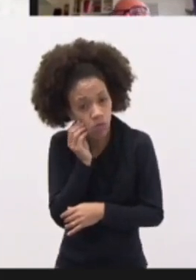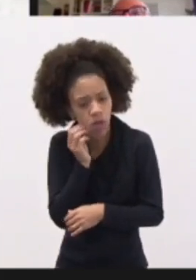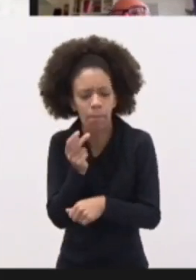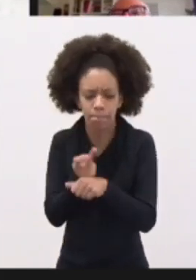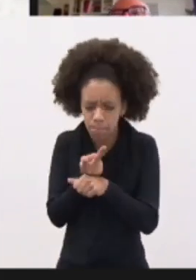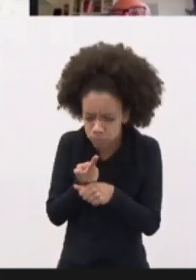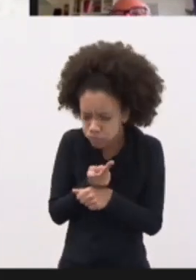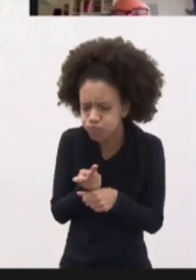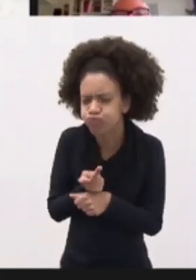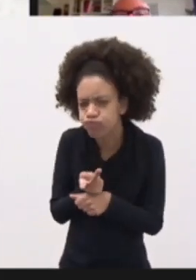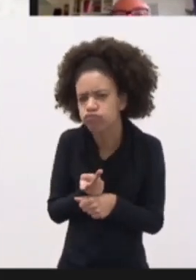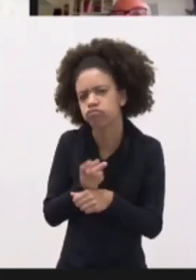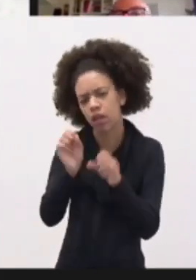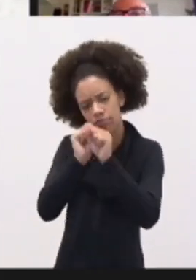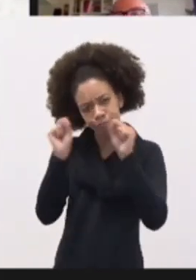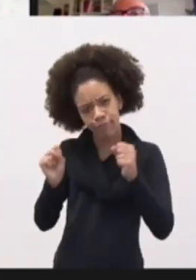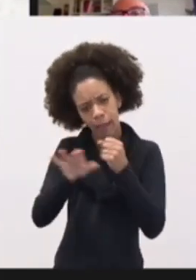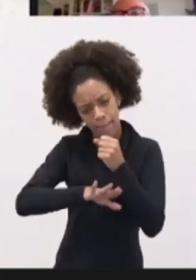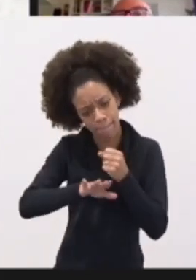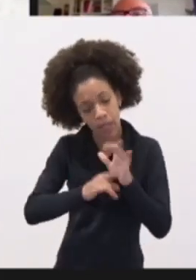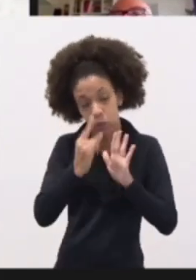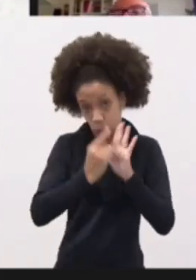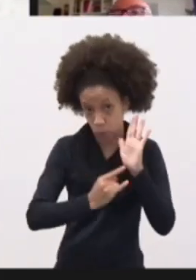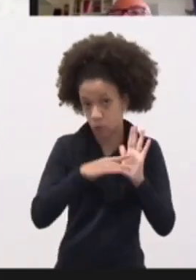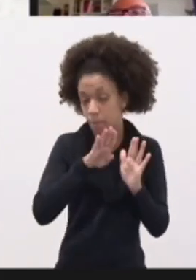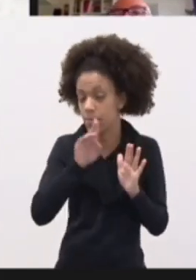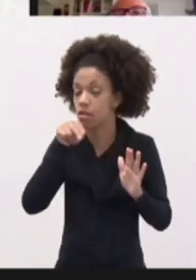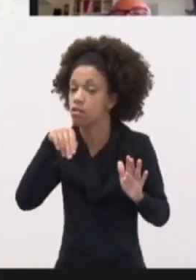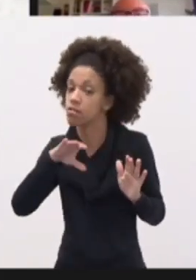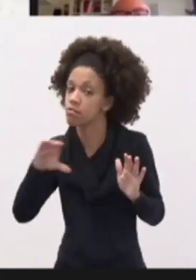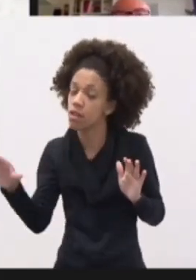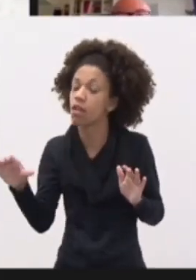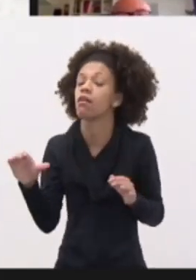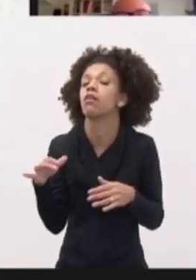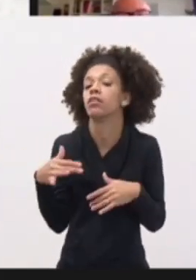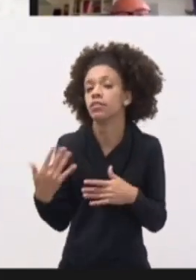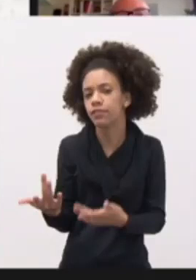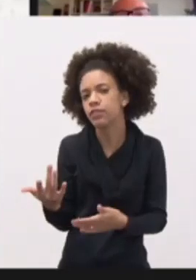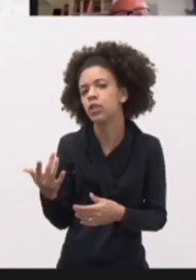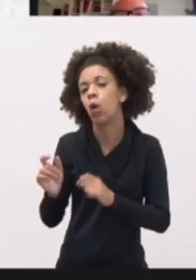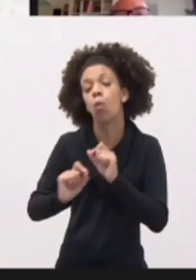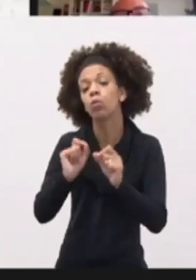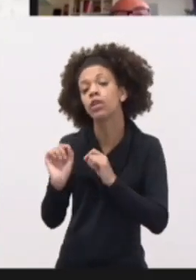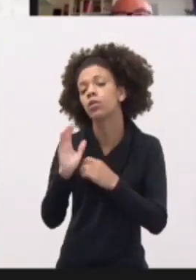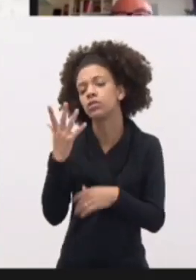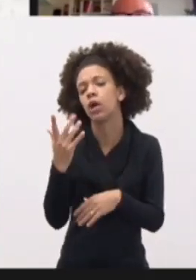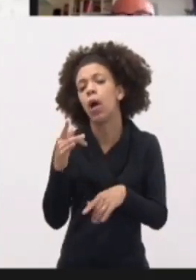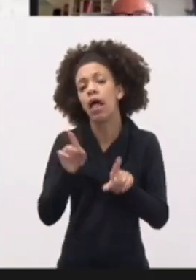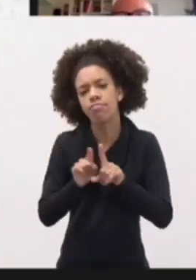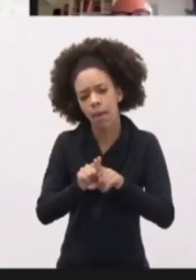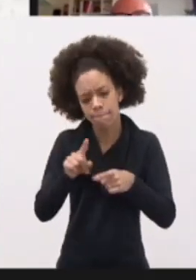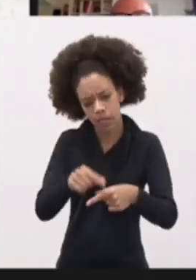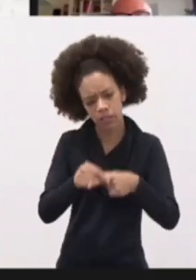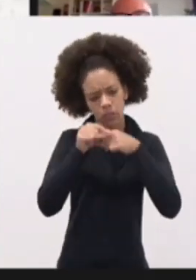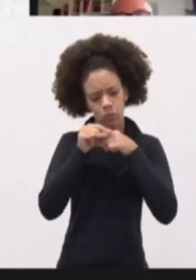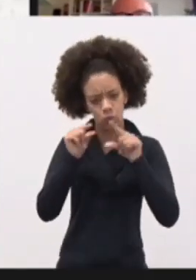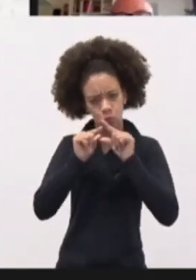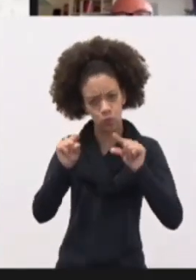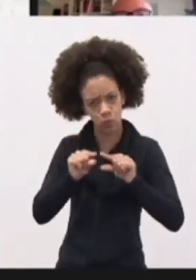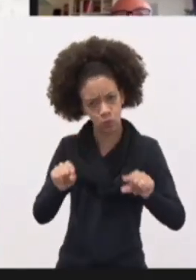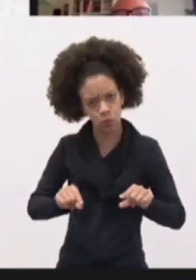buscar lá na base da BNCC para fazer link com o que ele queria trazer, né? Selecionou um recurso para edição de